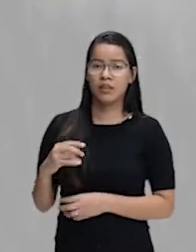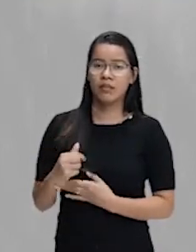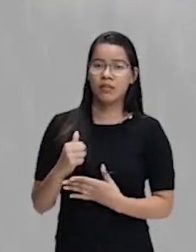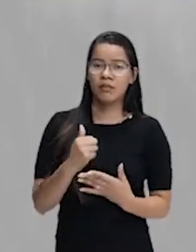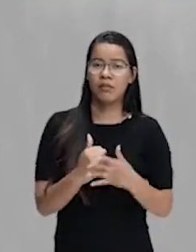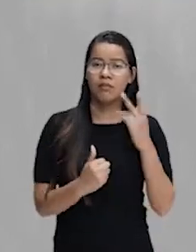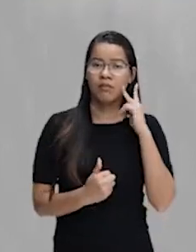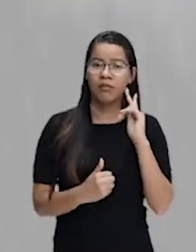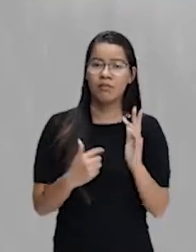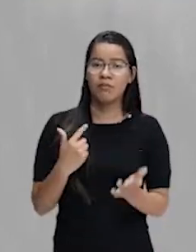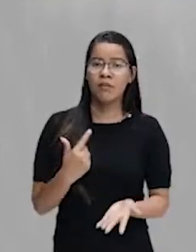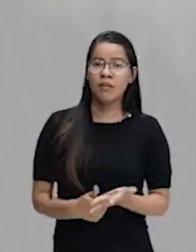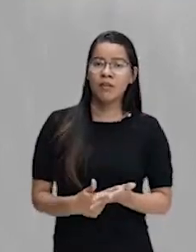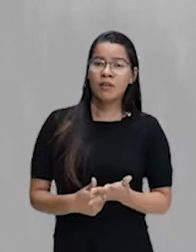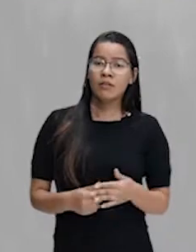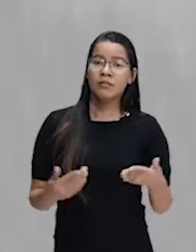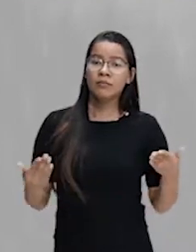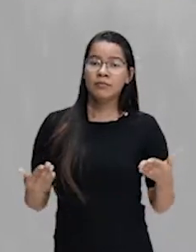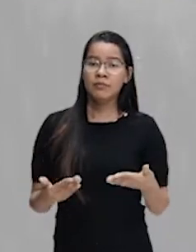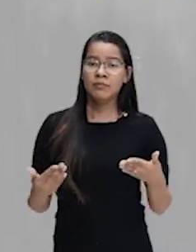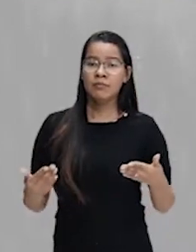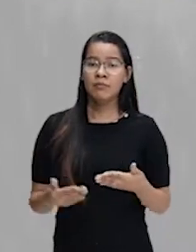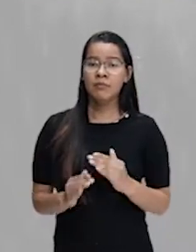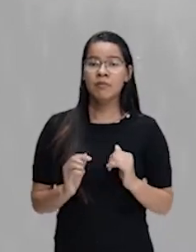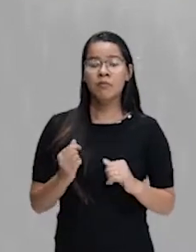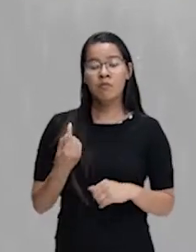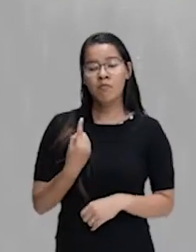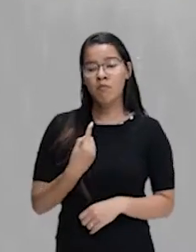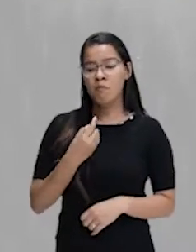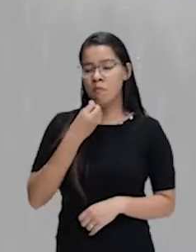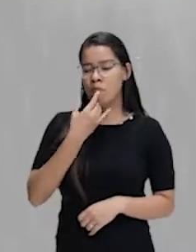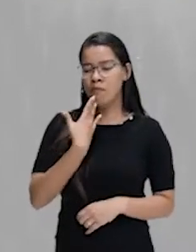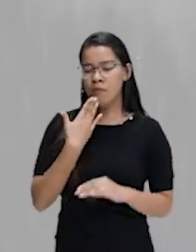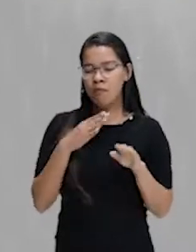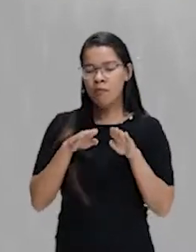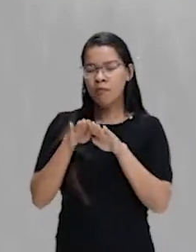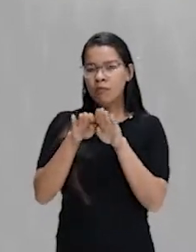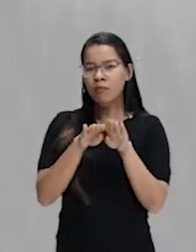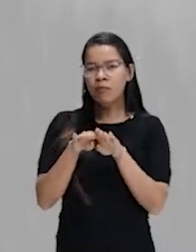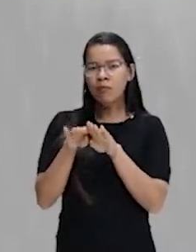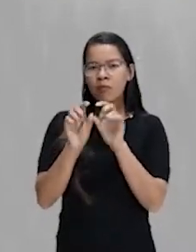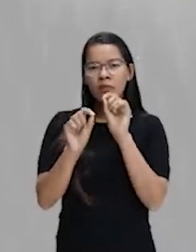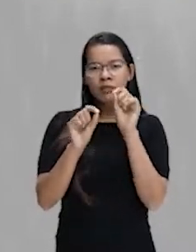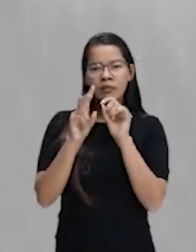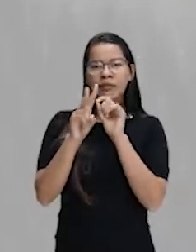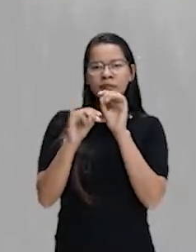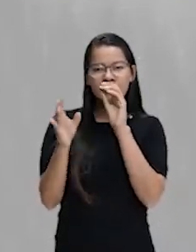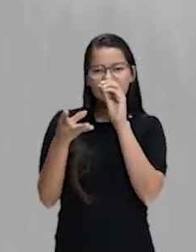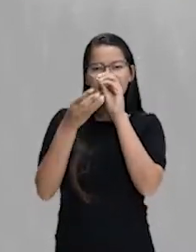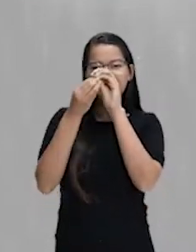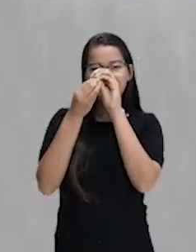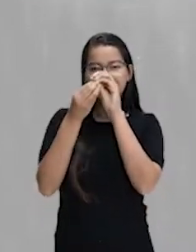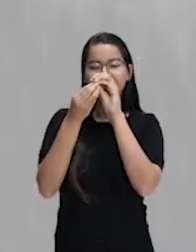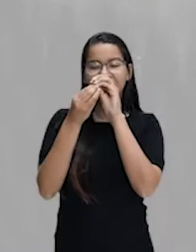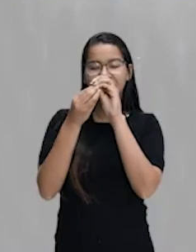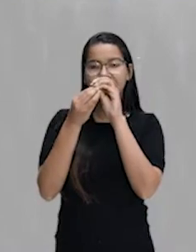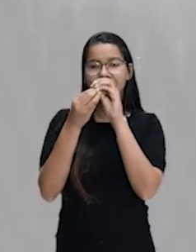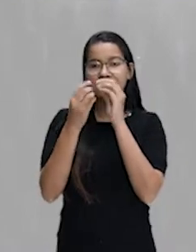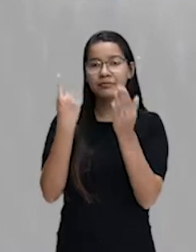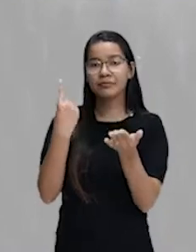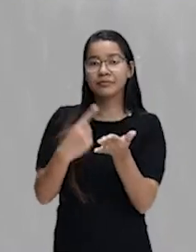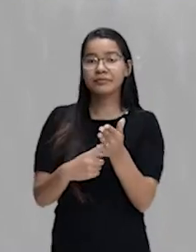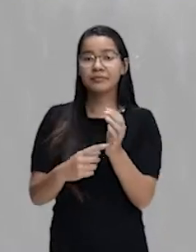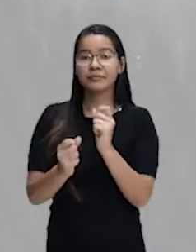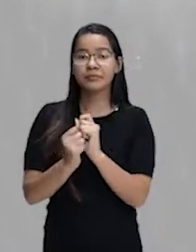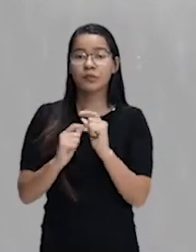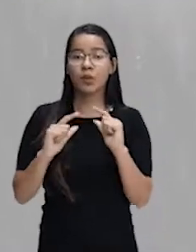para garantir, nesse momento, uma certa estabilidade. O que vai, inclusive, garantir um